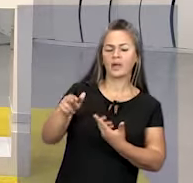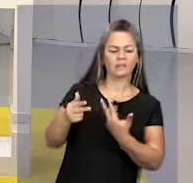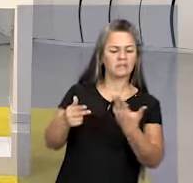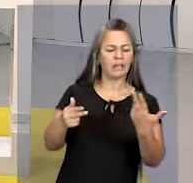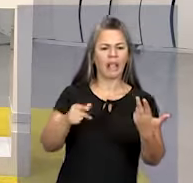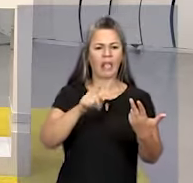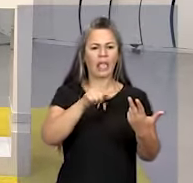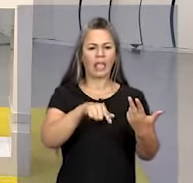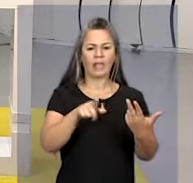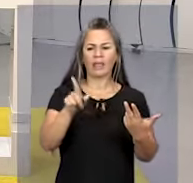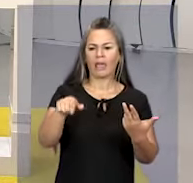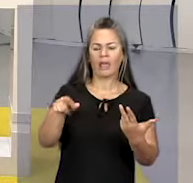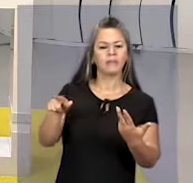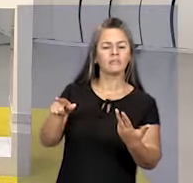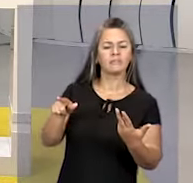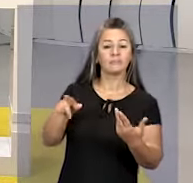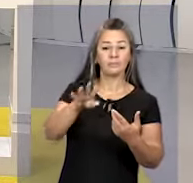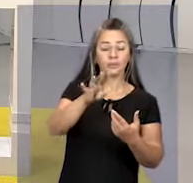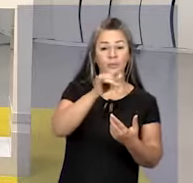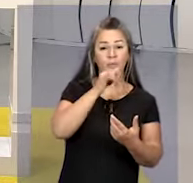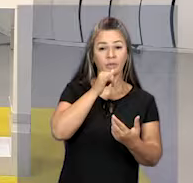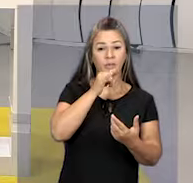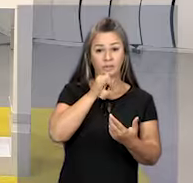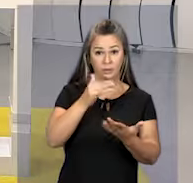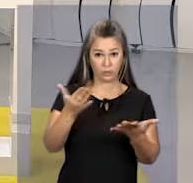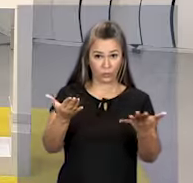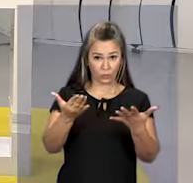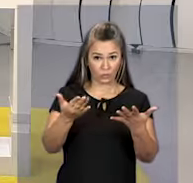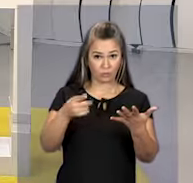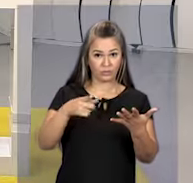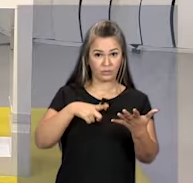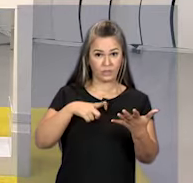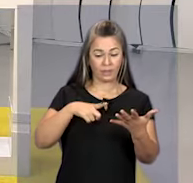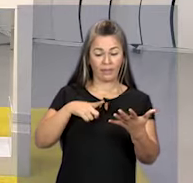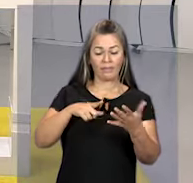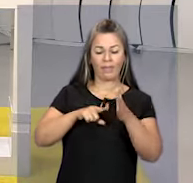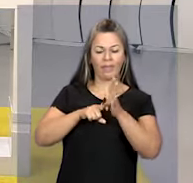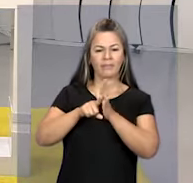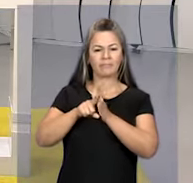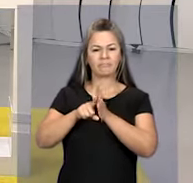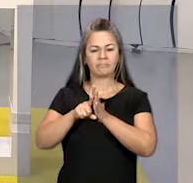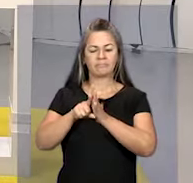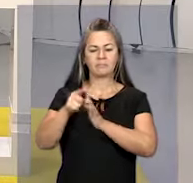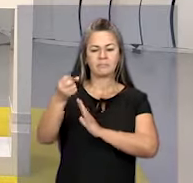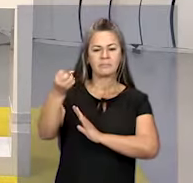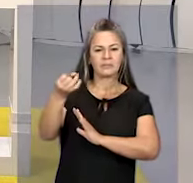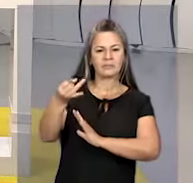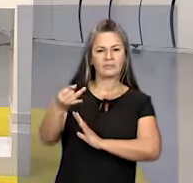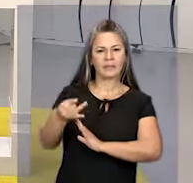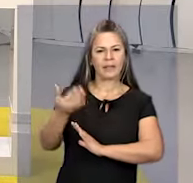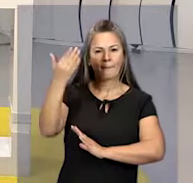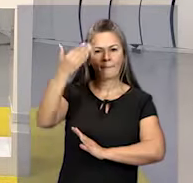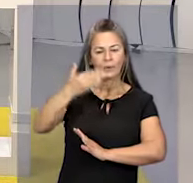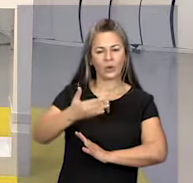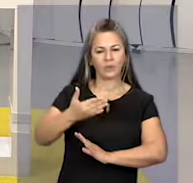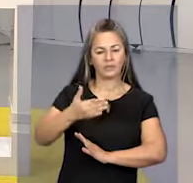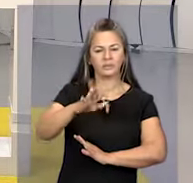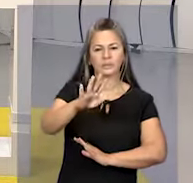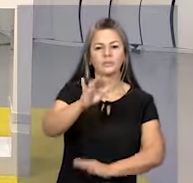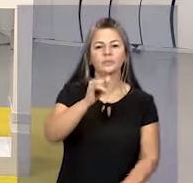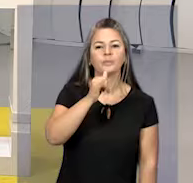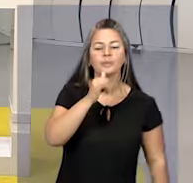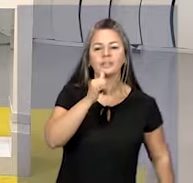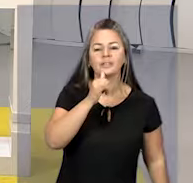linguagem científica, com a explicação científica para as coisas. Então, se alguém perguntar para